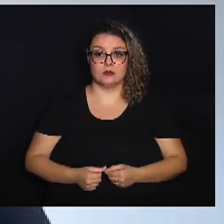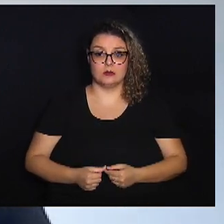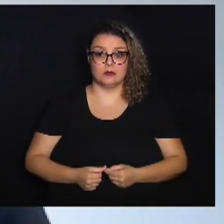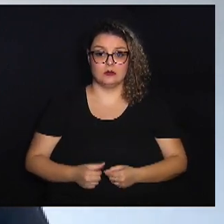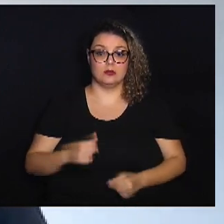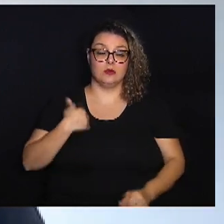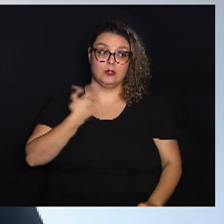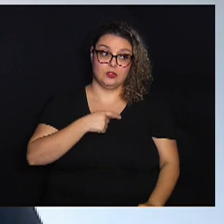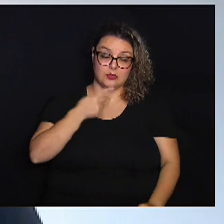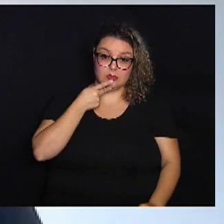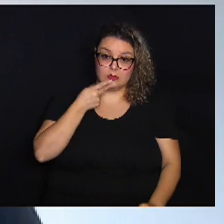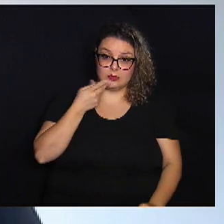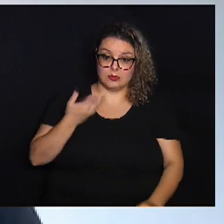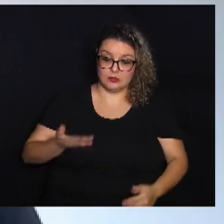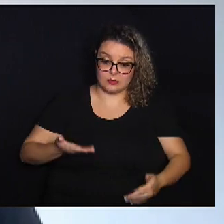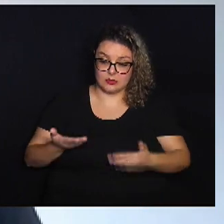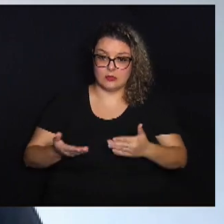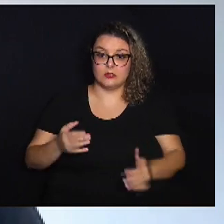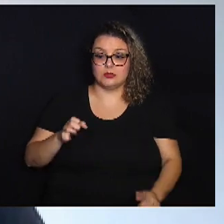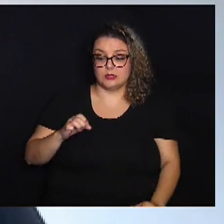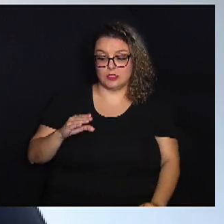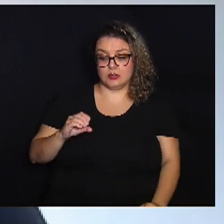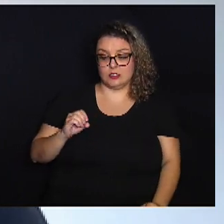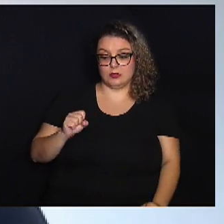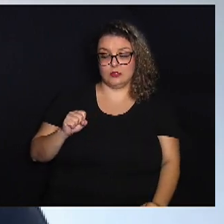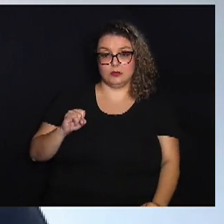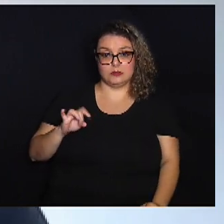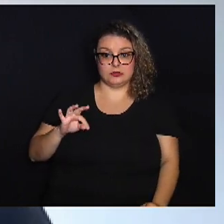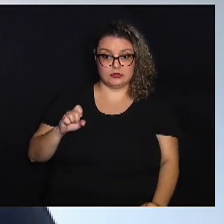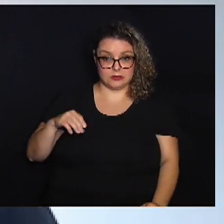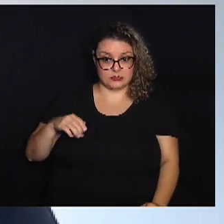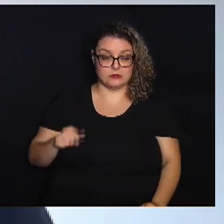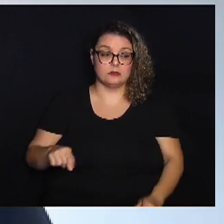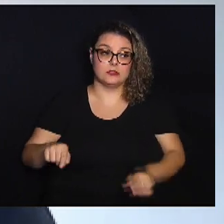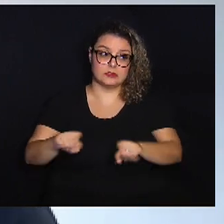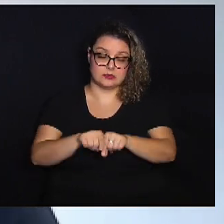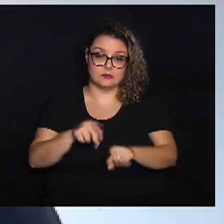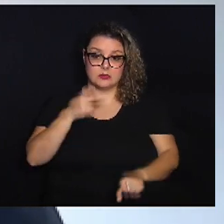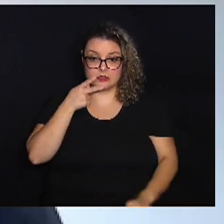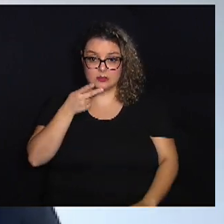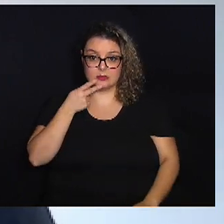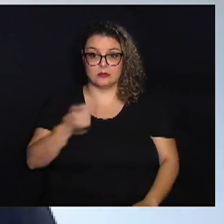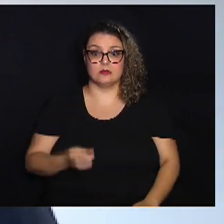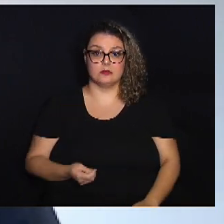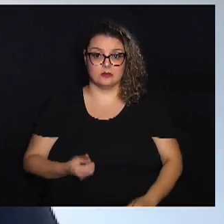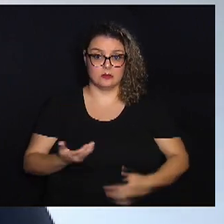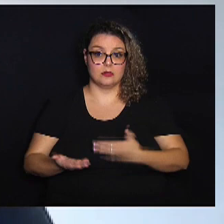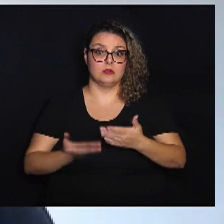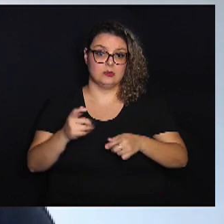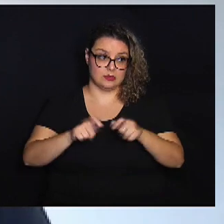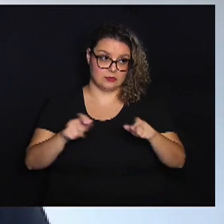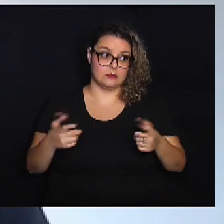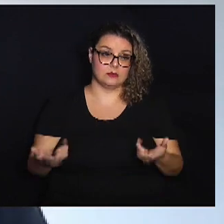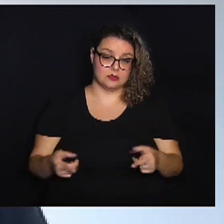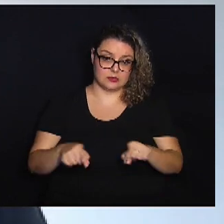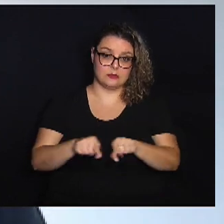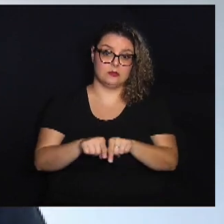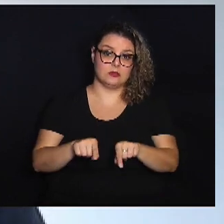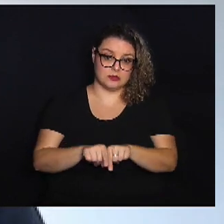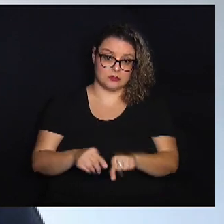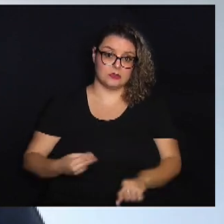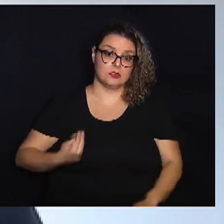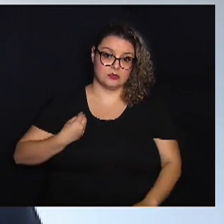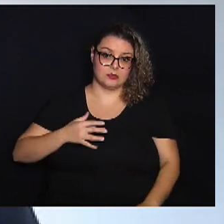falando em preservação de ecossistemas, mas também estamos falando em cuidar das pessoas que vivem nas